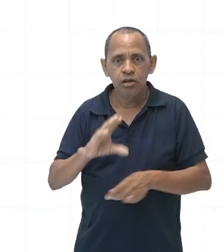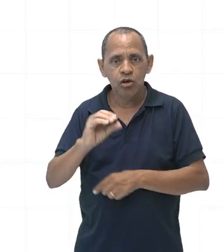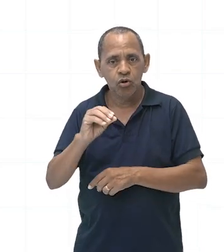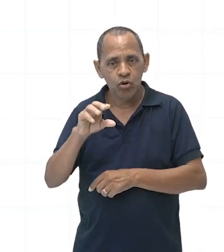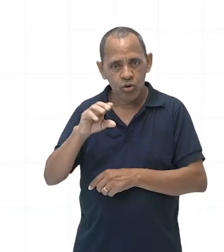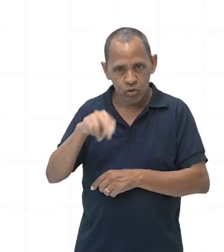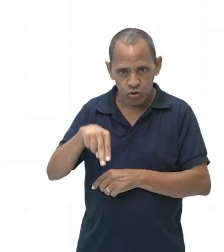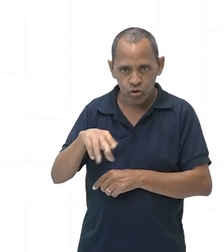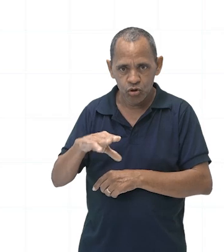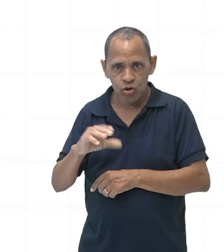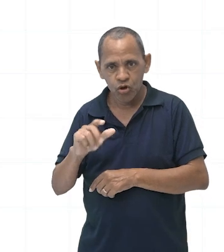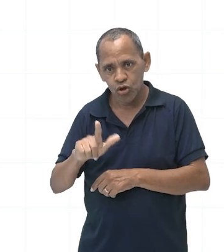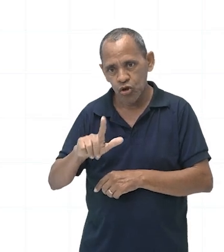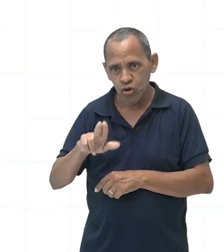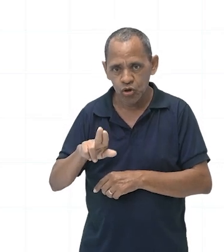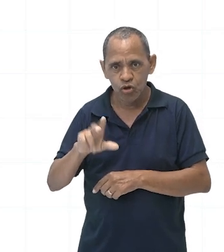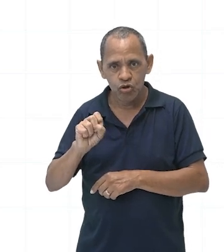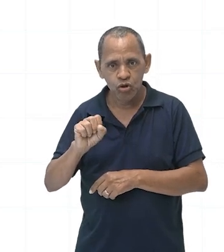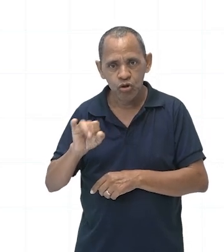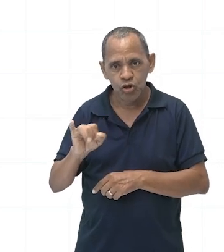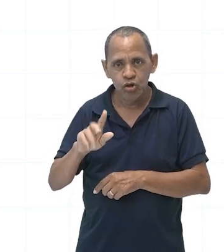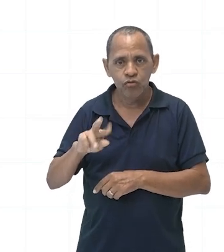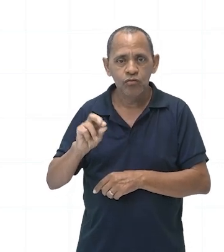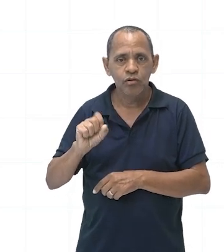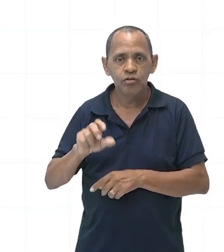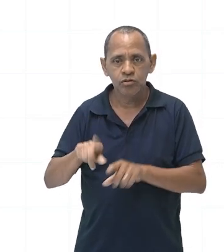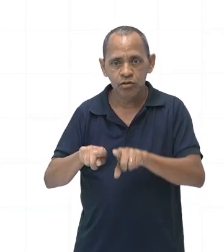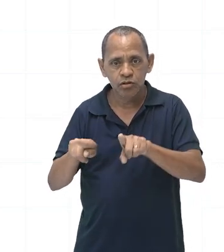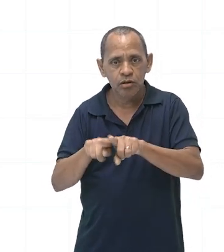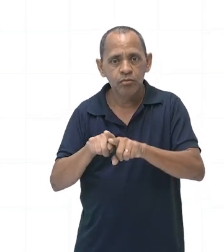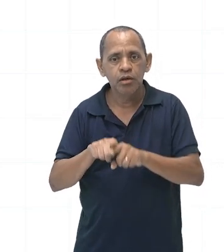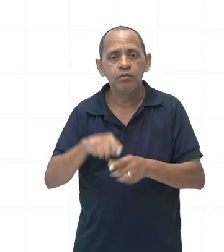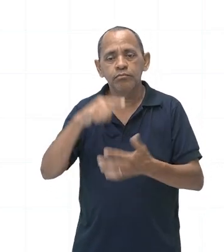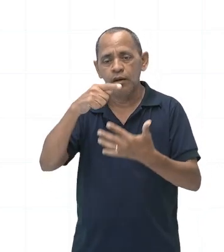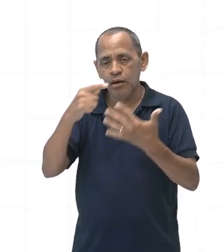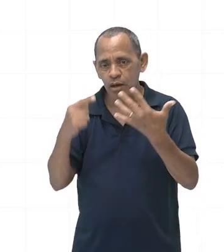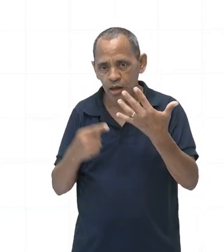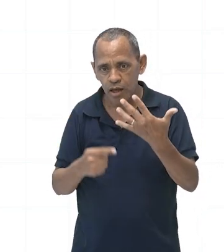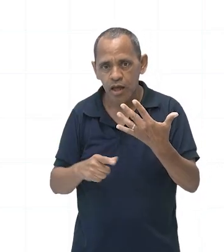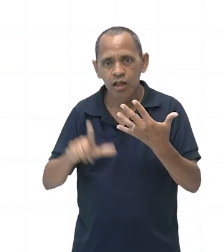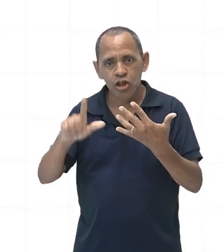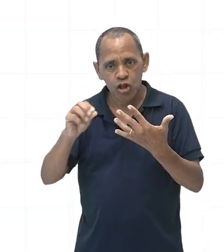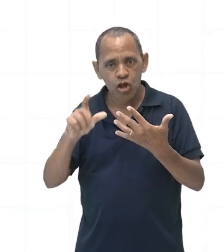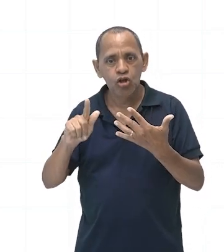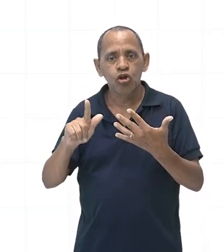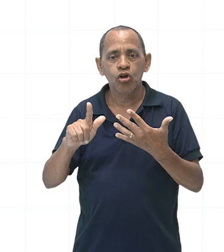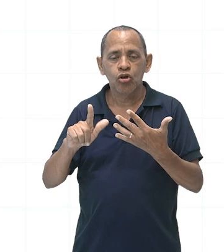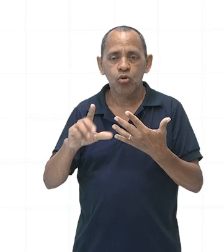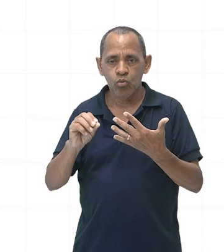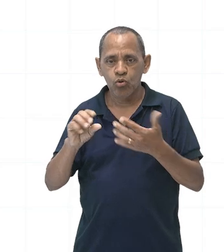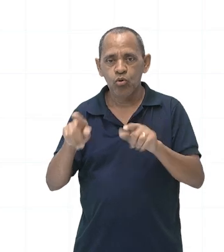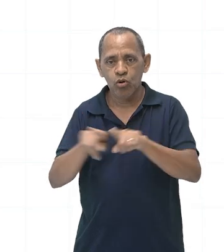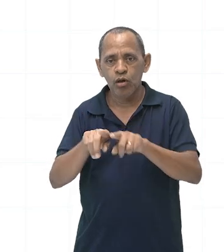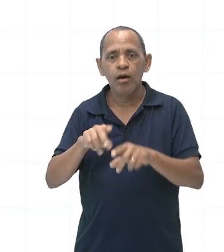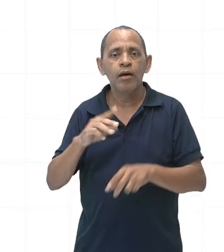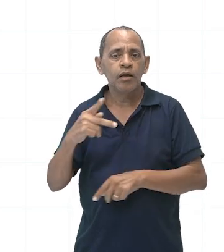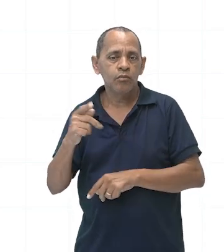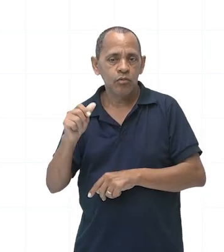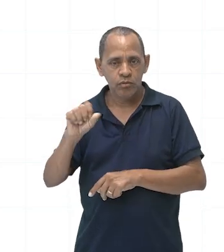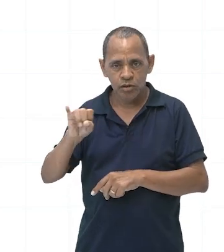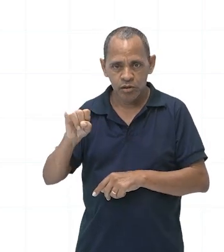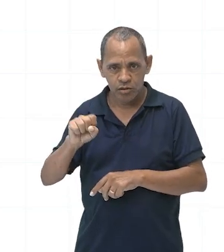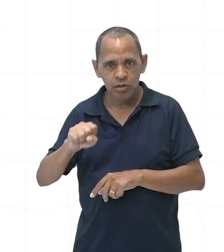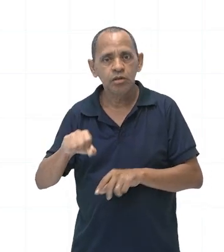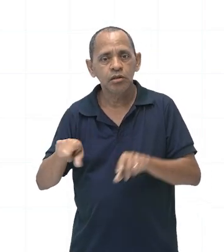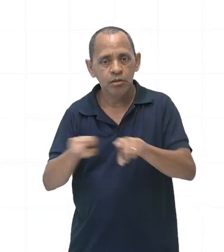oração principal. Então, eu tenho, portanto, o logo, o assim, o pois, que nós vimos o pois lá no exemplo, né? Mas ele também